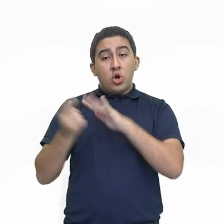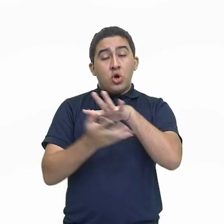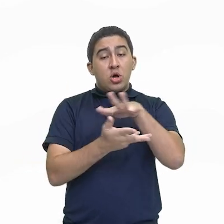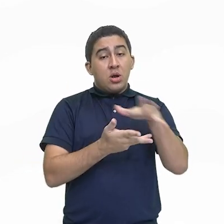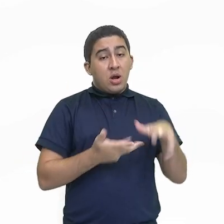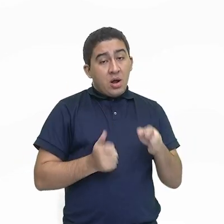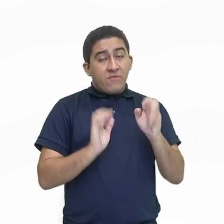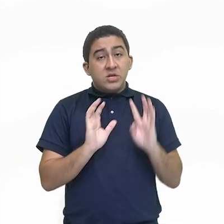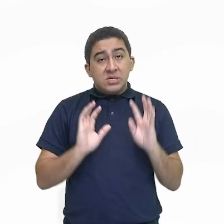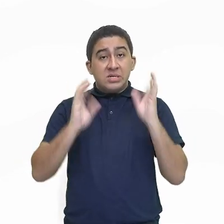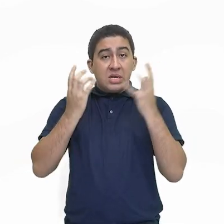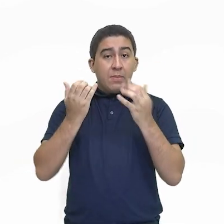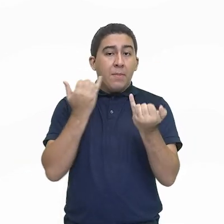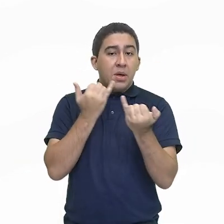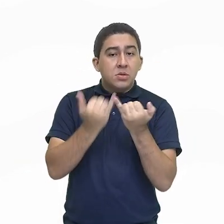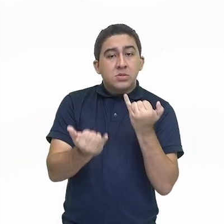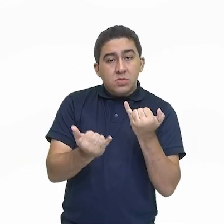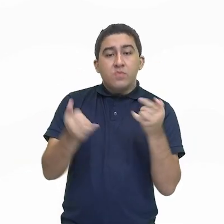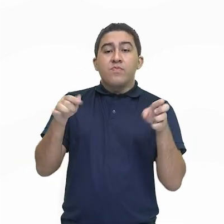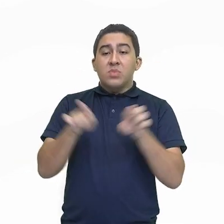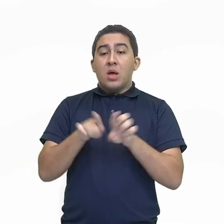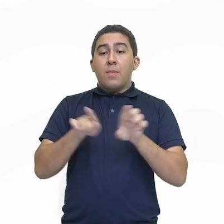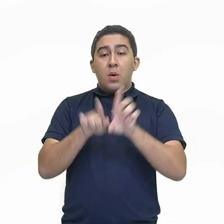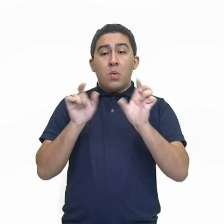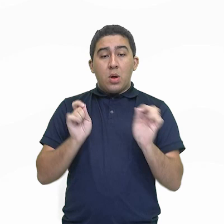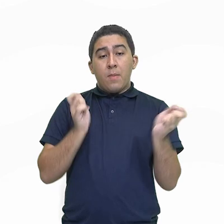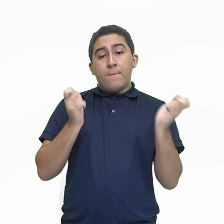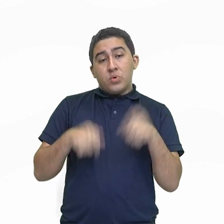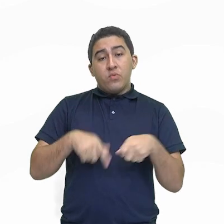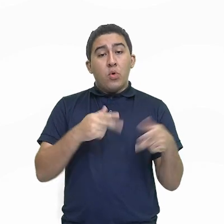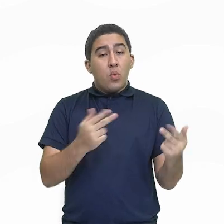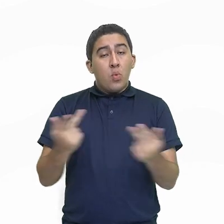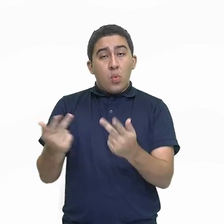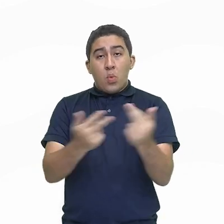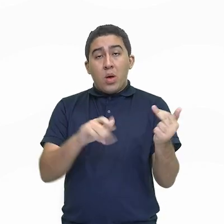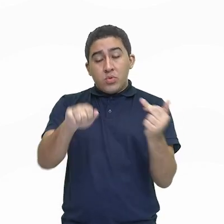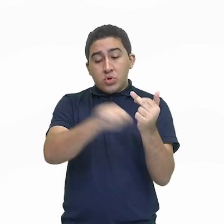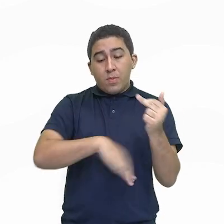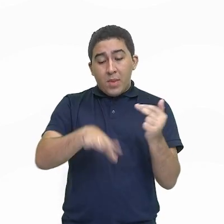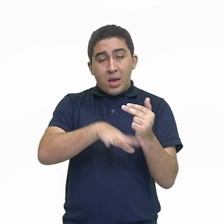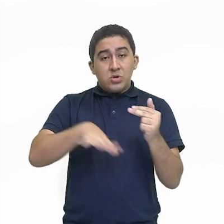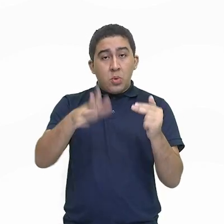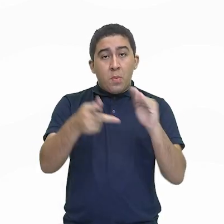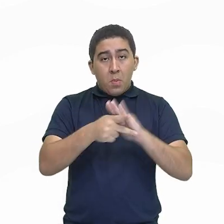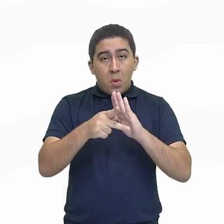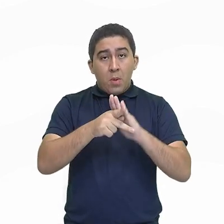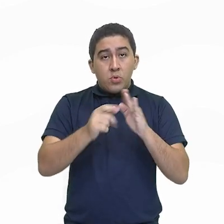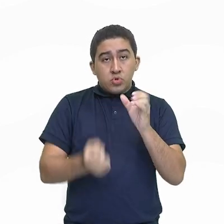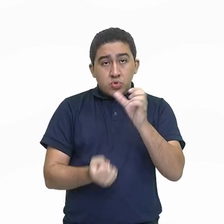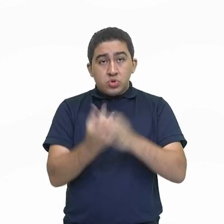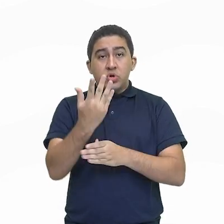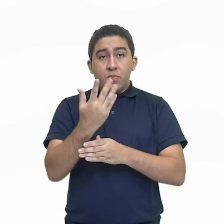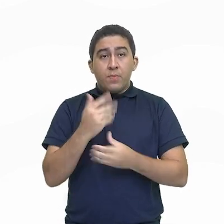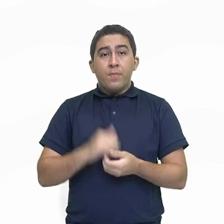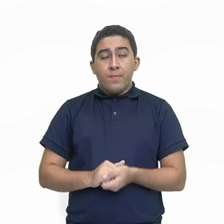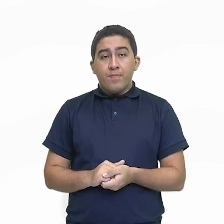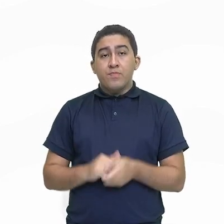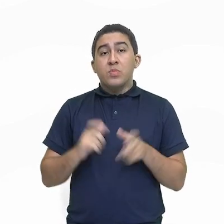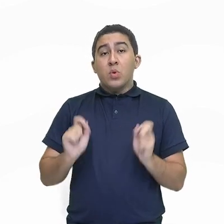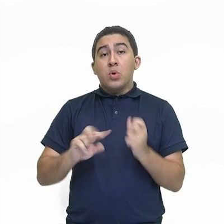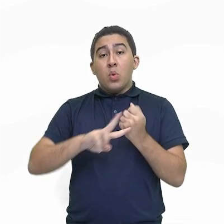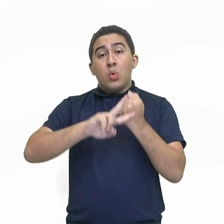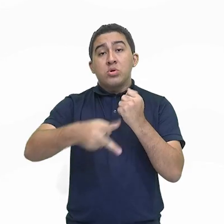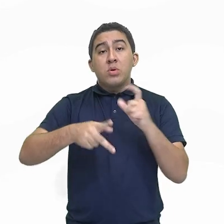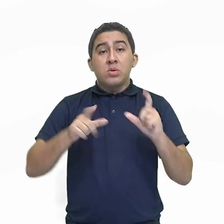geográficas e climáticas semelhantes e pelos mesmos processos de formação da paisagem, o que